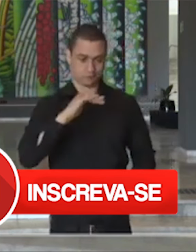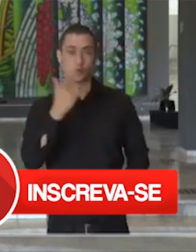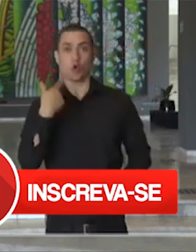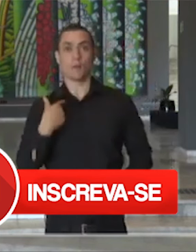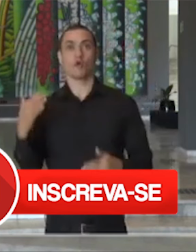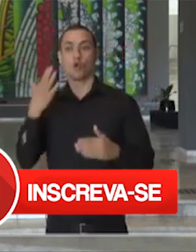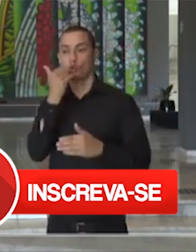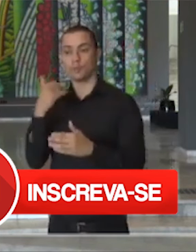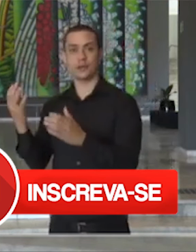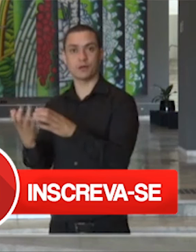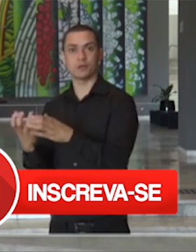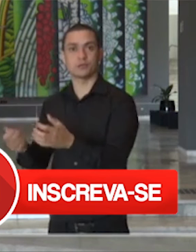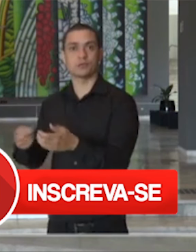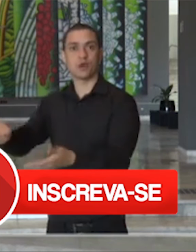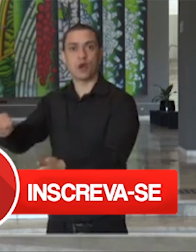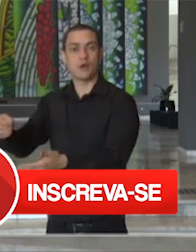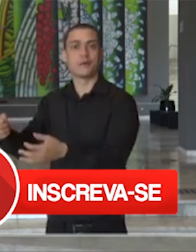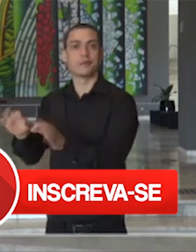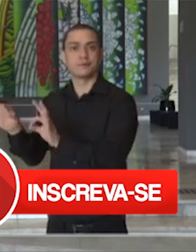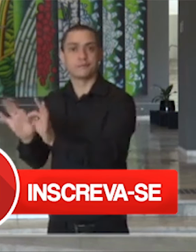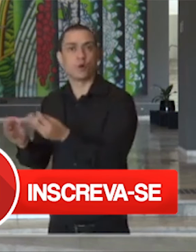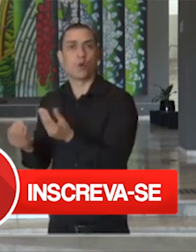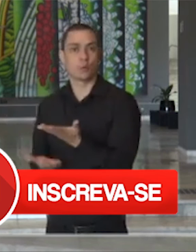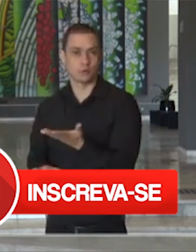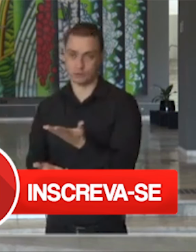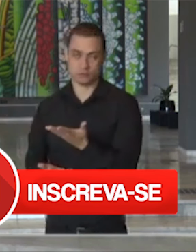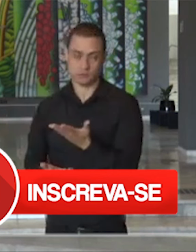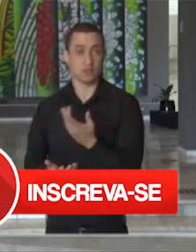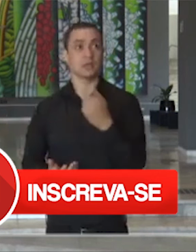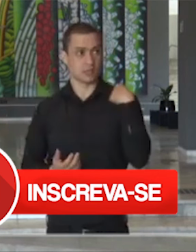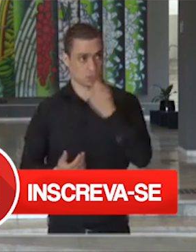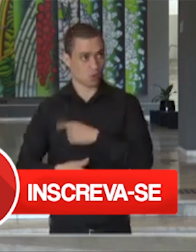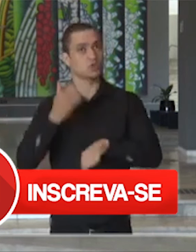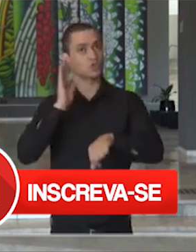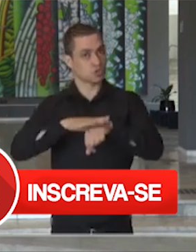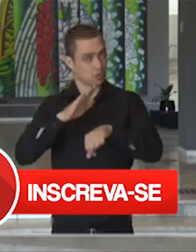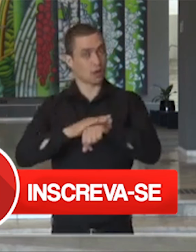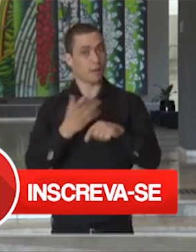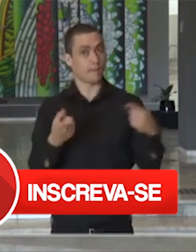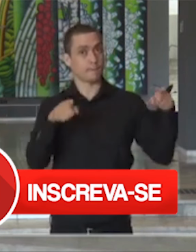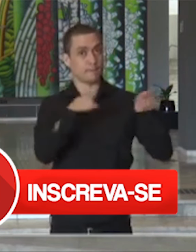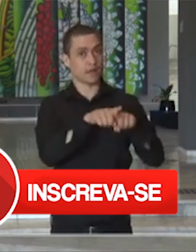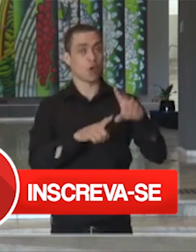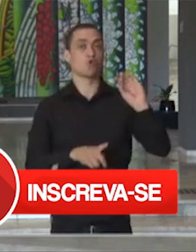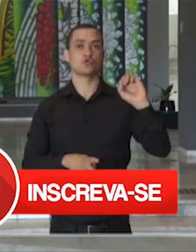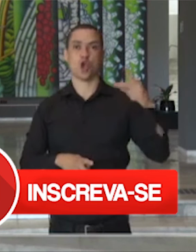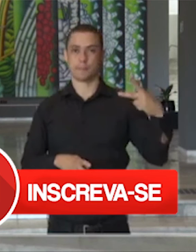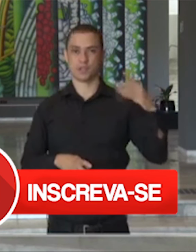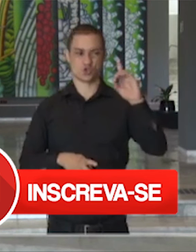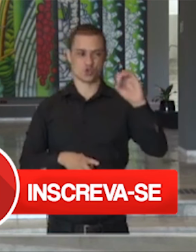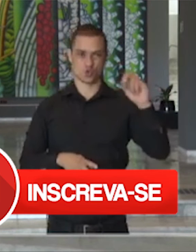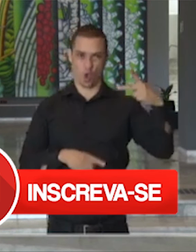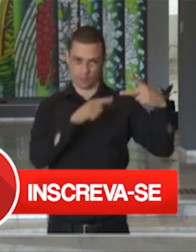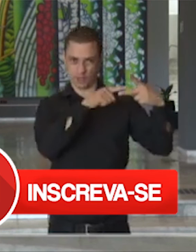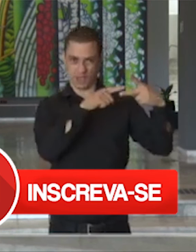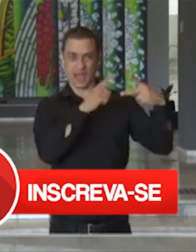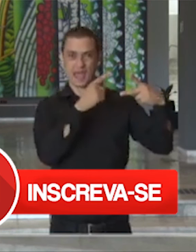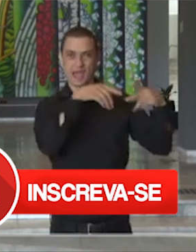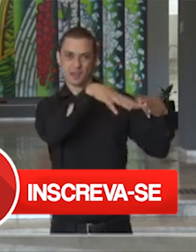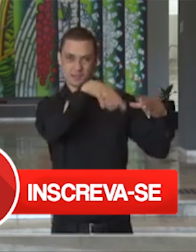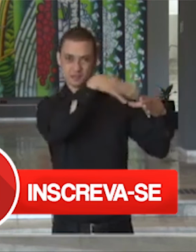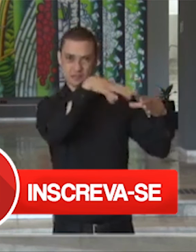cozinhar o alimento. Então, governador, nós estamos atuando em parceria com o DOP, que é um